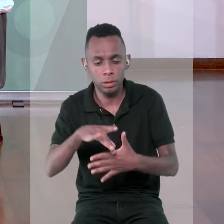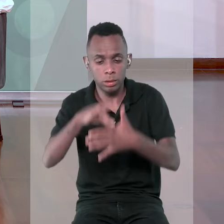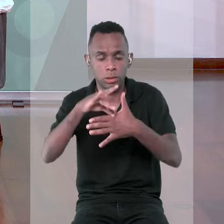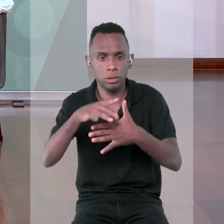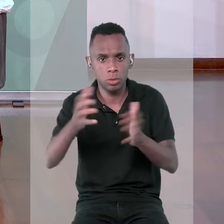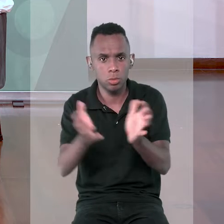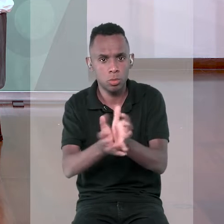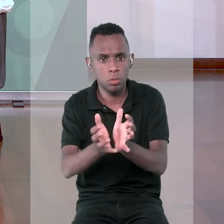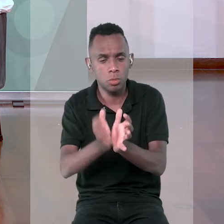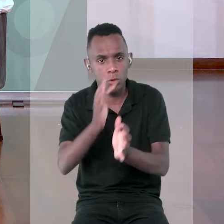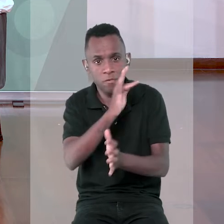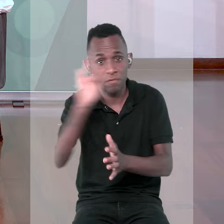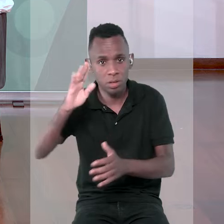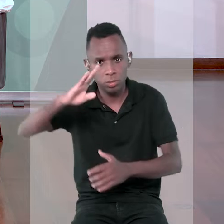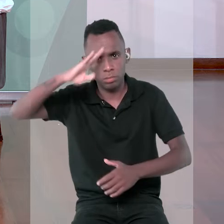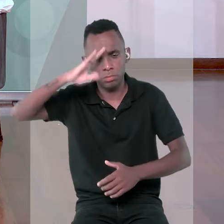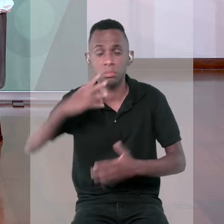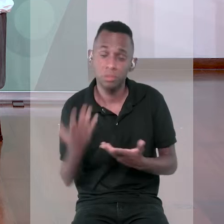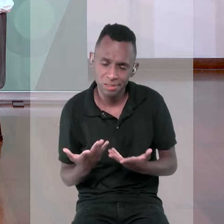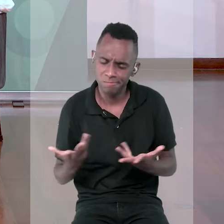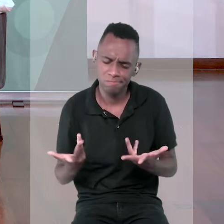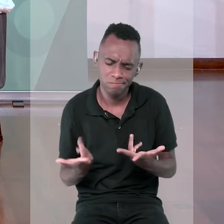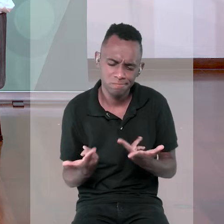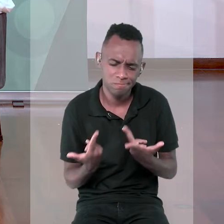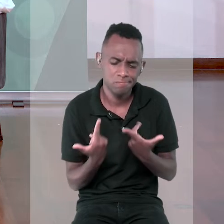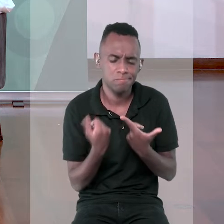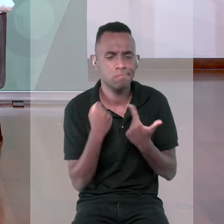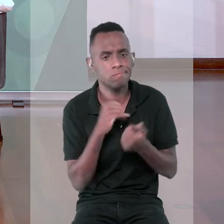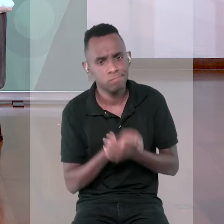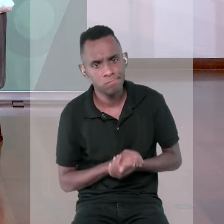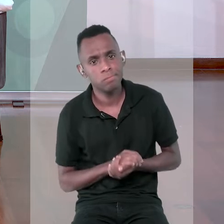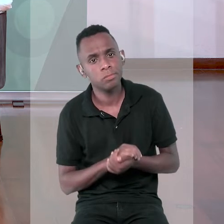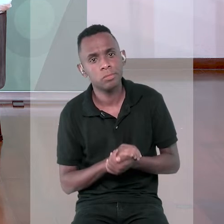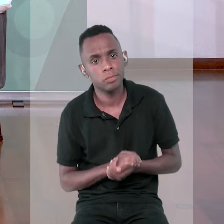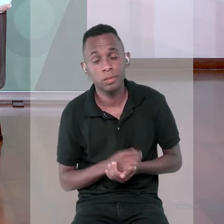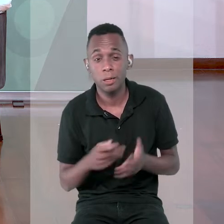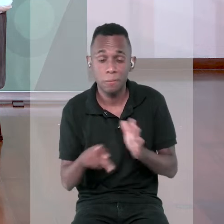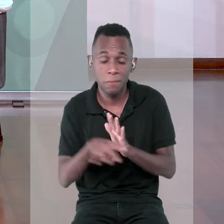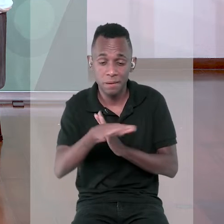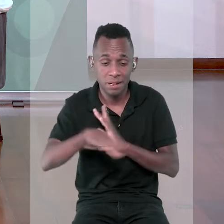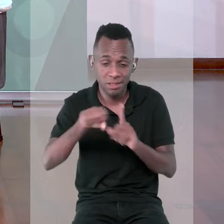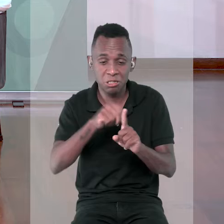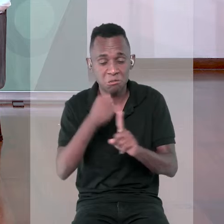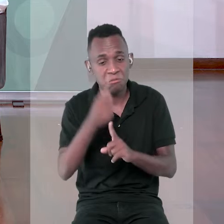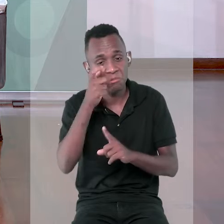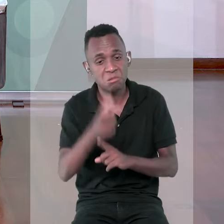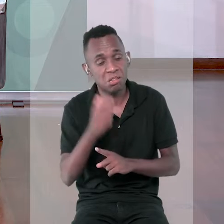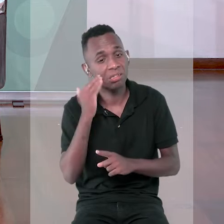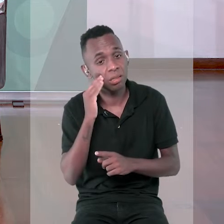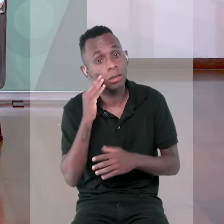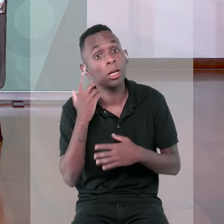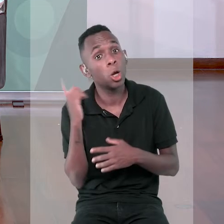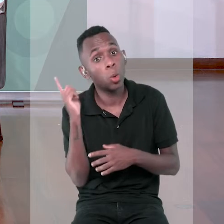do exército francês. Então, é fantástico. É isso que, como se diz, sociologicamente me interessava entender. Né? E